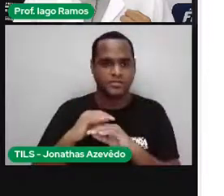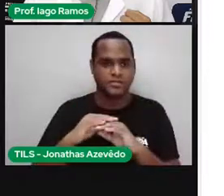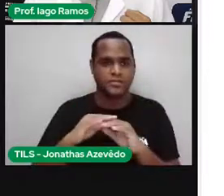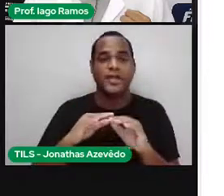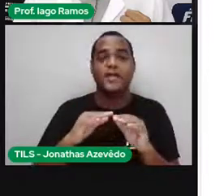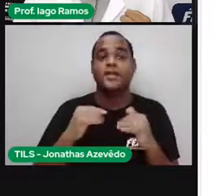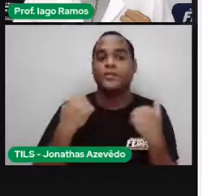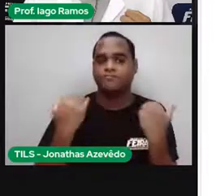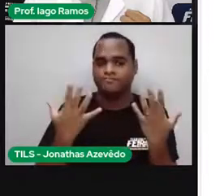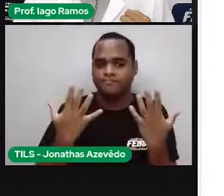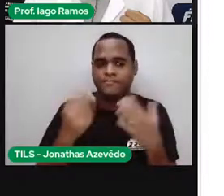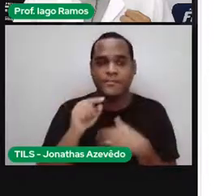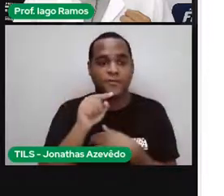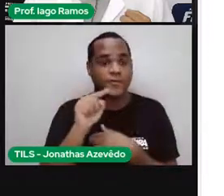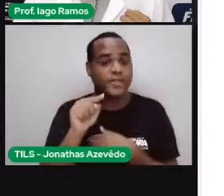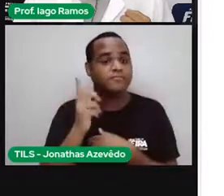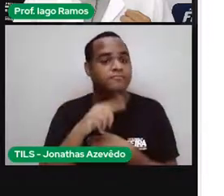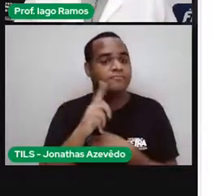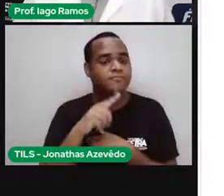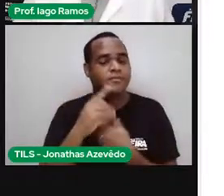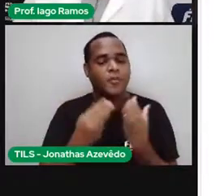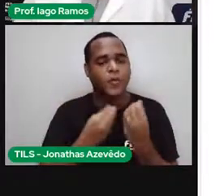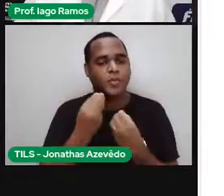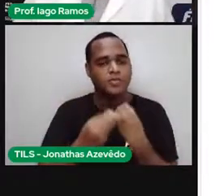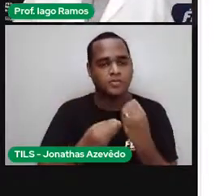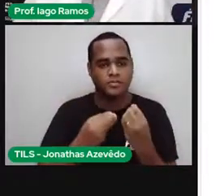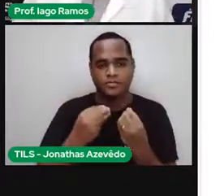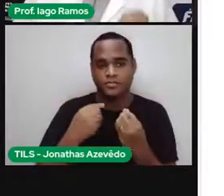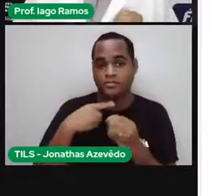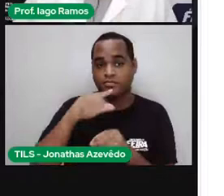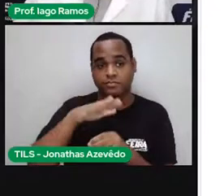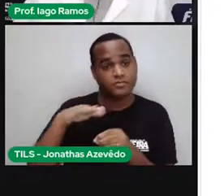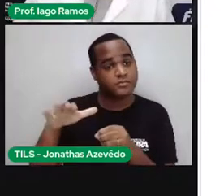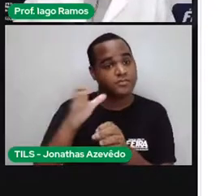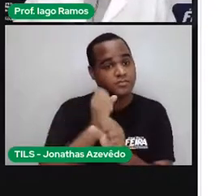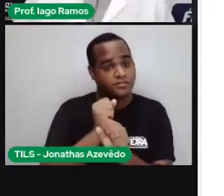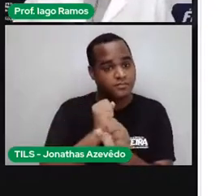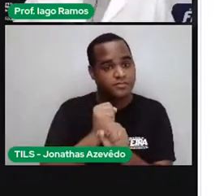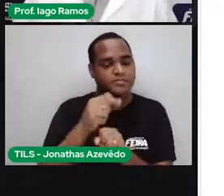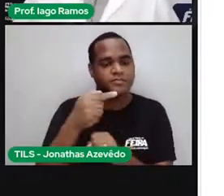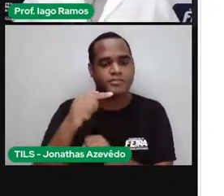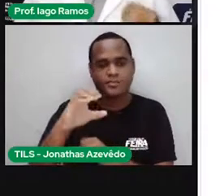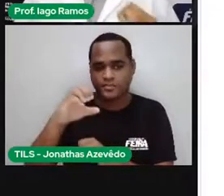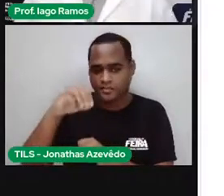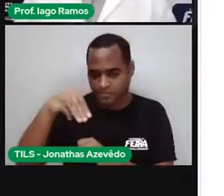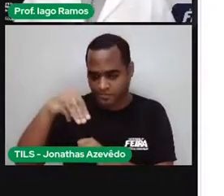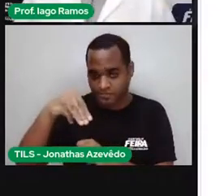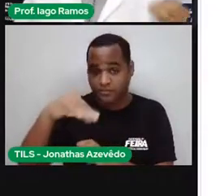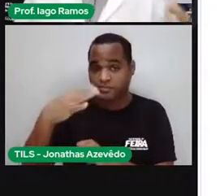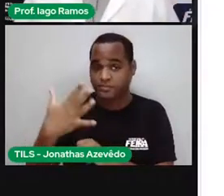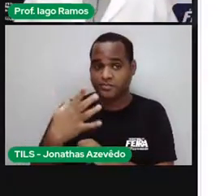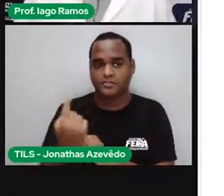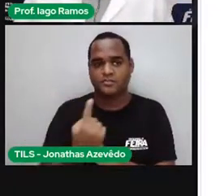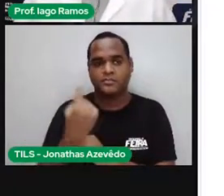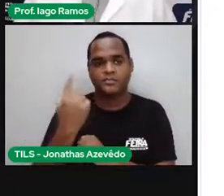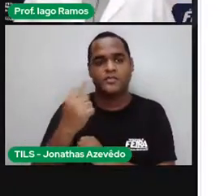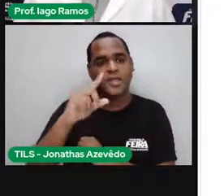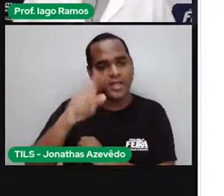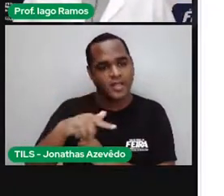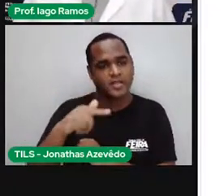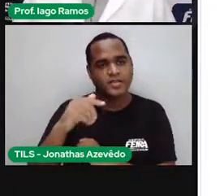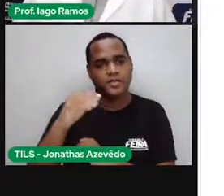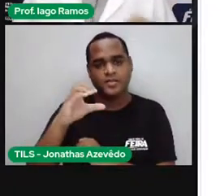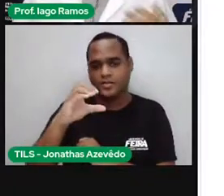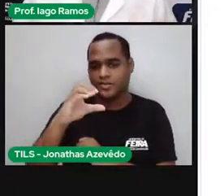o considere um triângulo com medida de base sete centímetros e altura 6cm